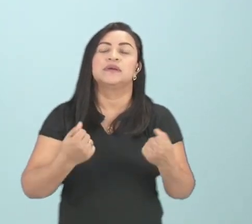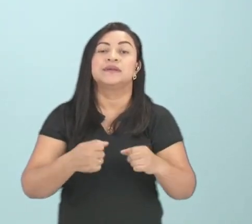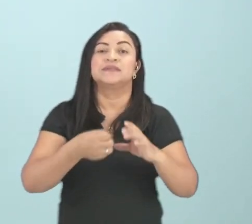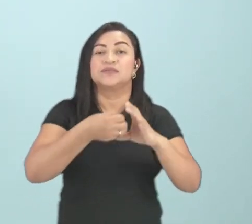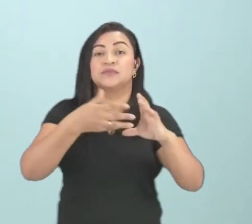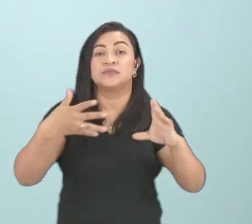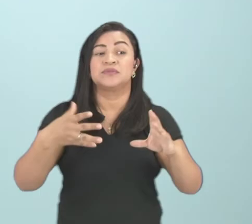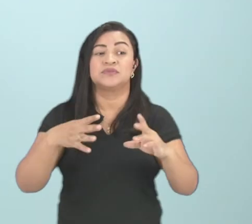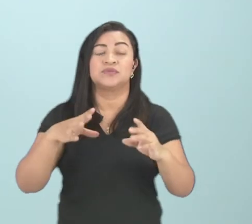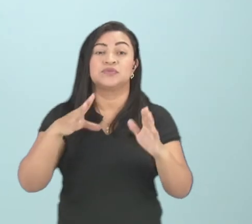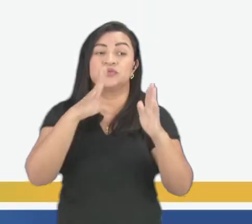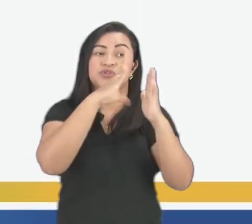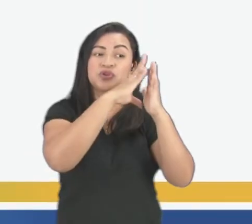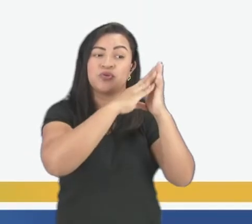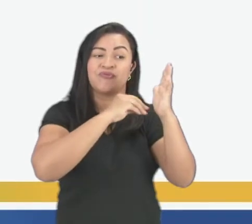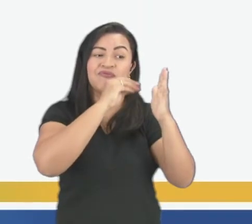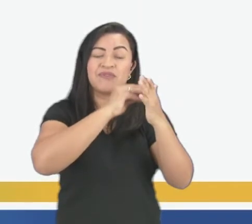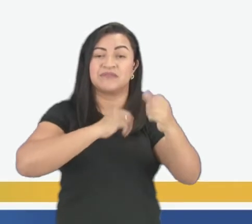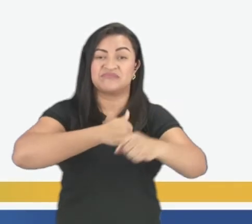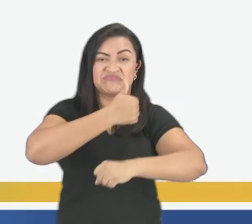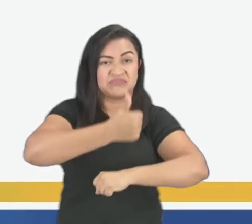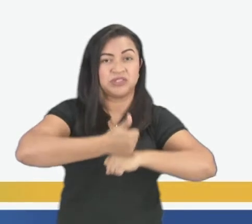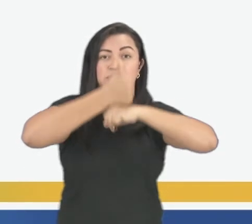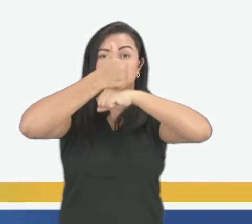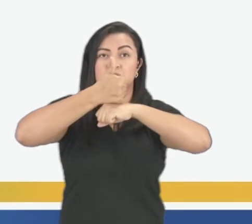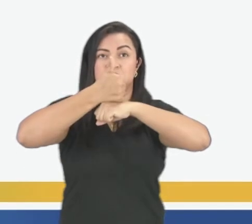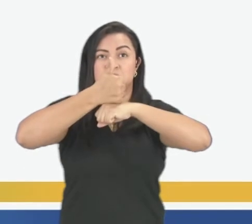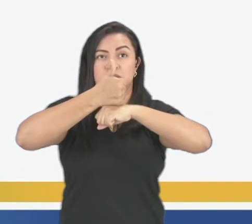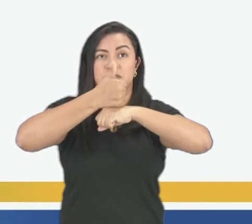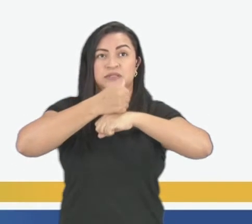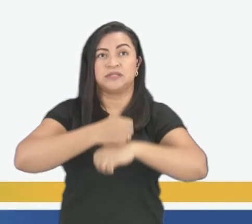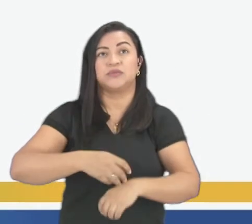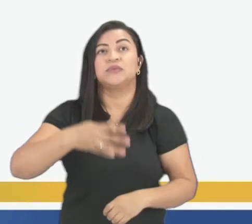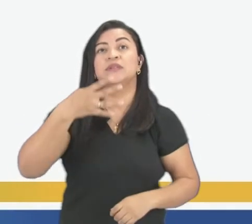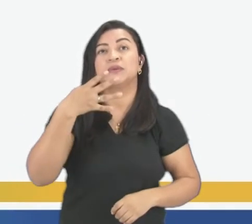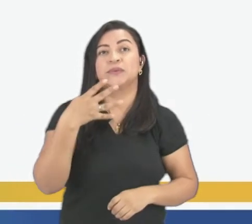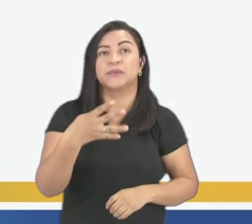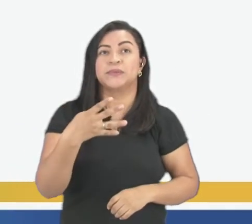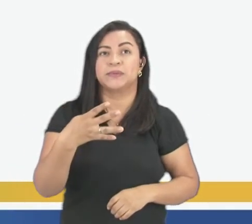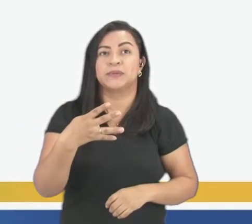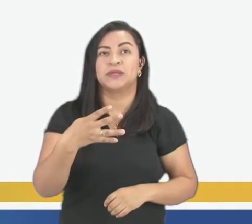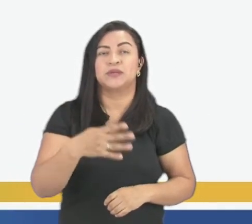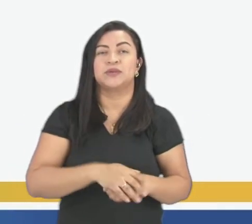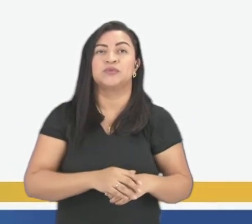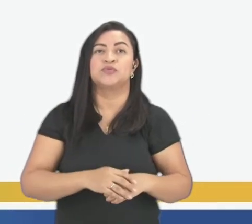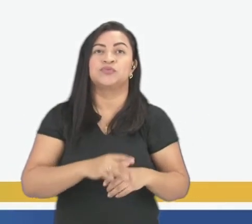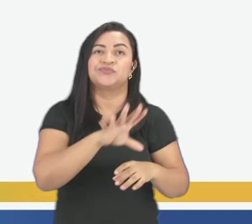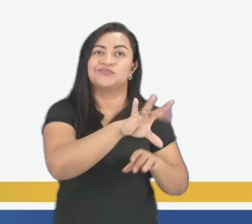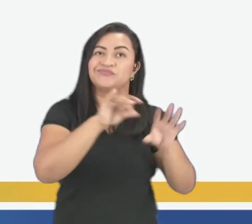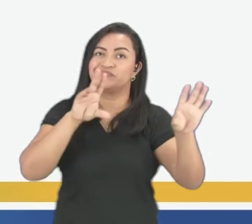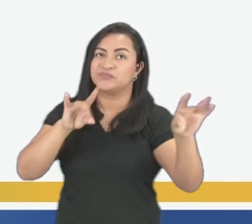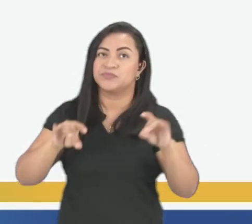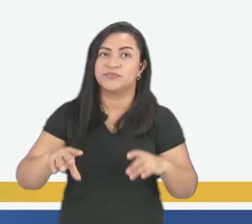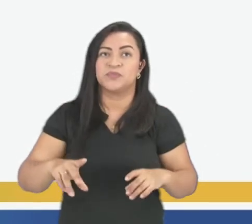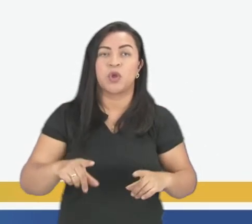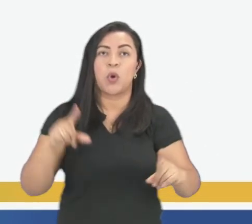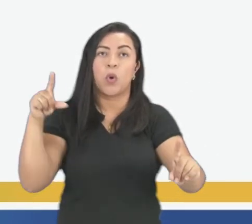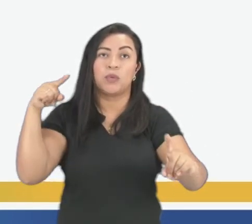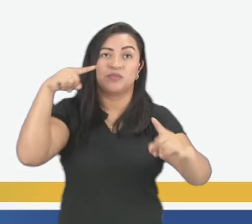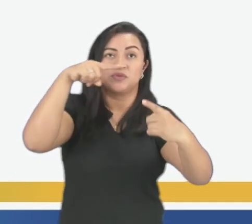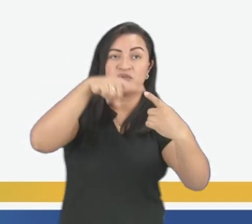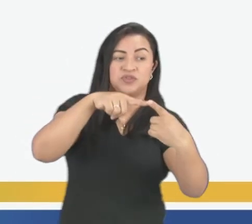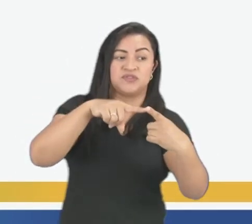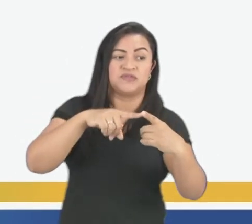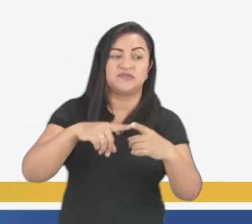de liderança. No item 4, nós vamos ter seleção, objetividade da mensagem. Então, a mídia ela